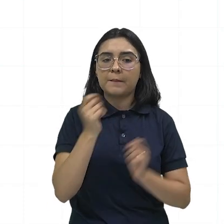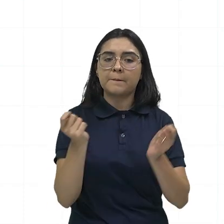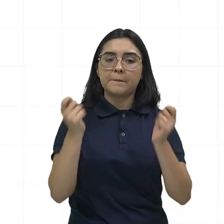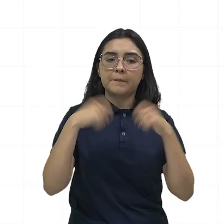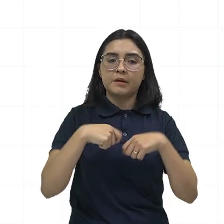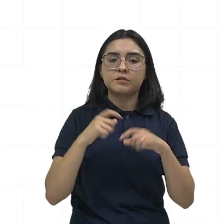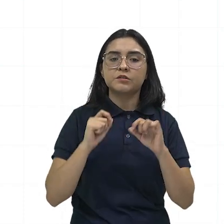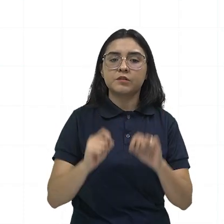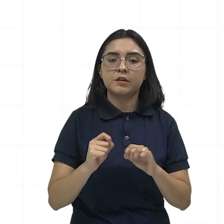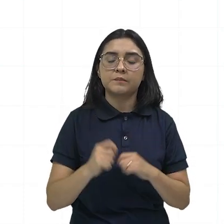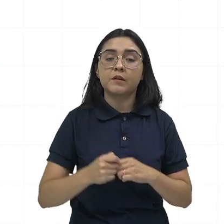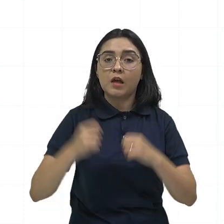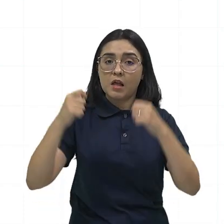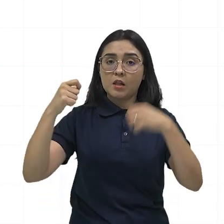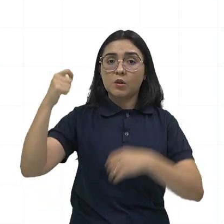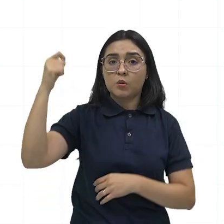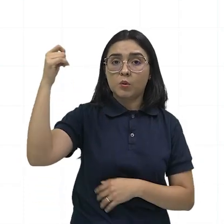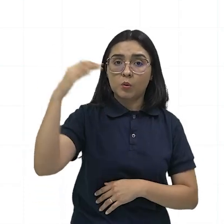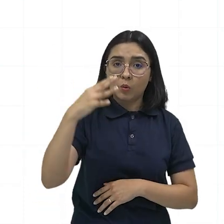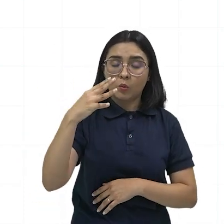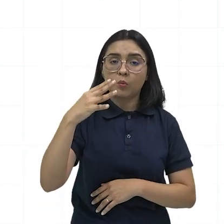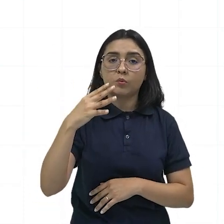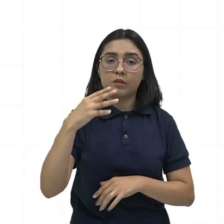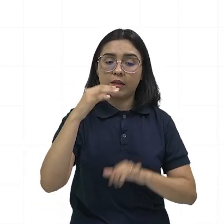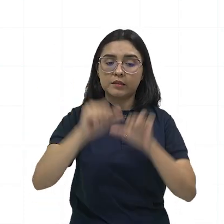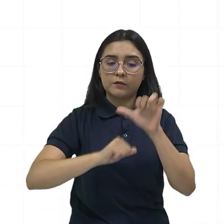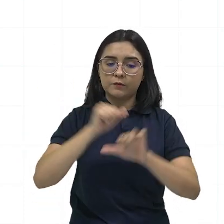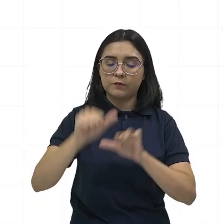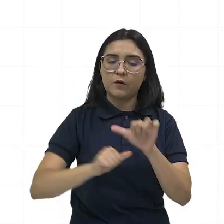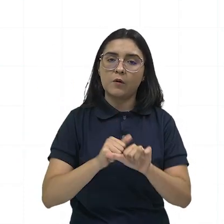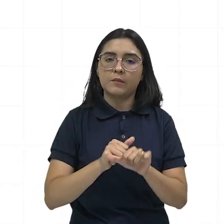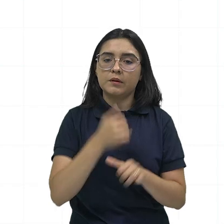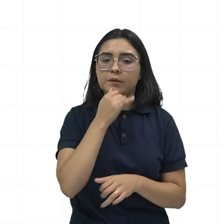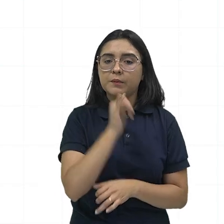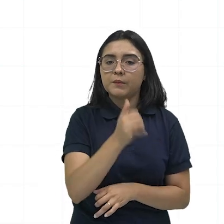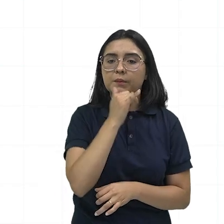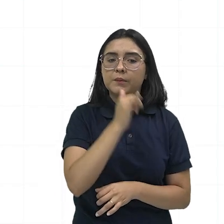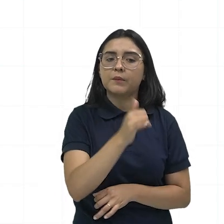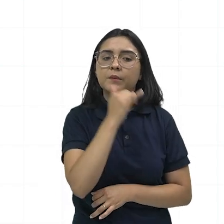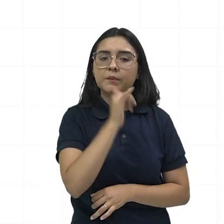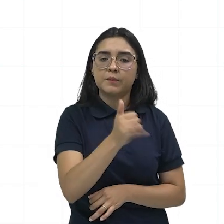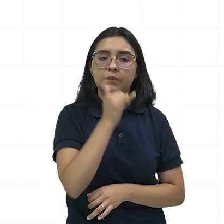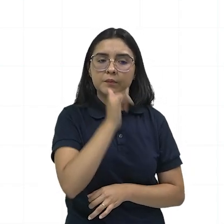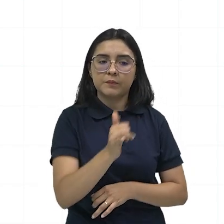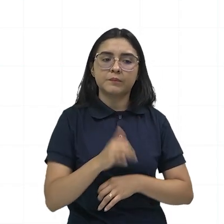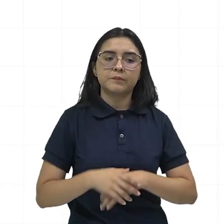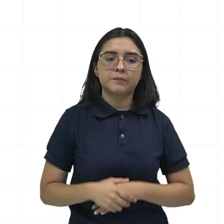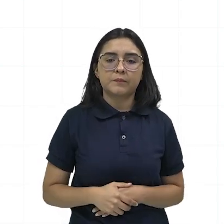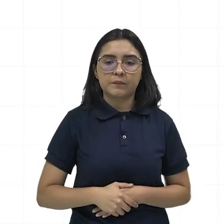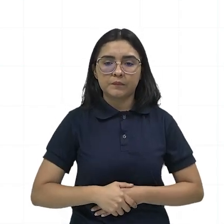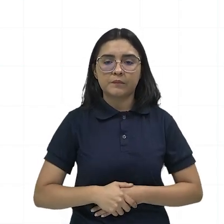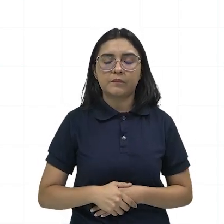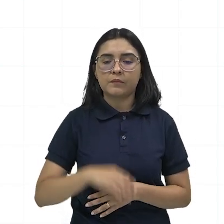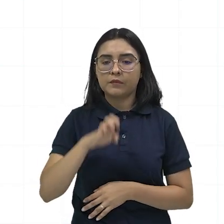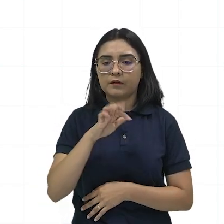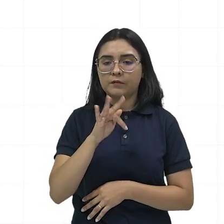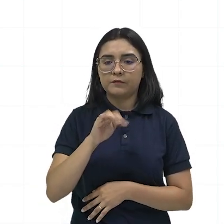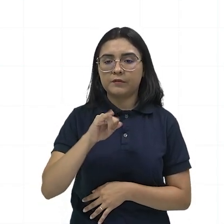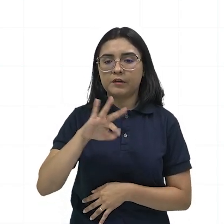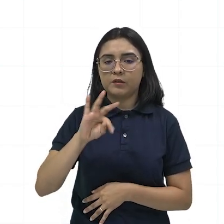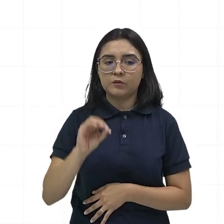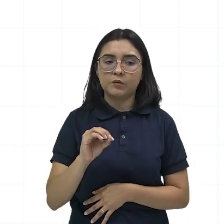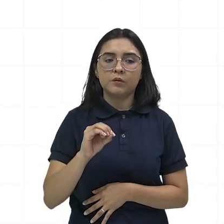capazes de converter a luz em energia elétrica por meio de um fenômeno chamado de efeito